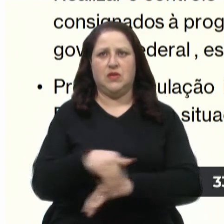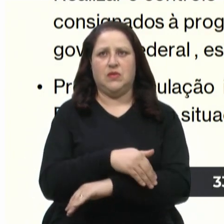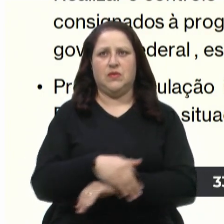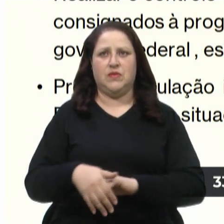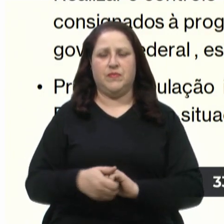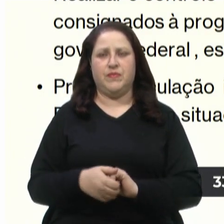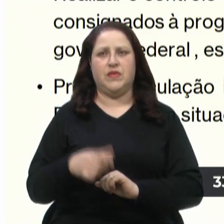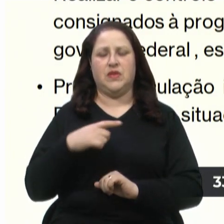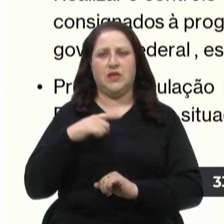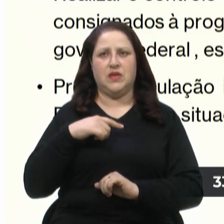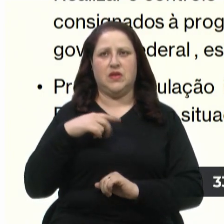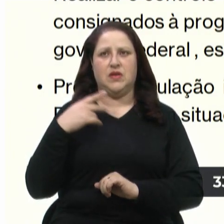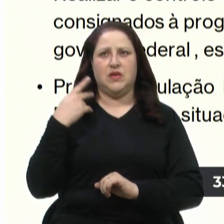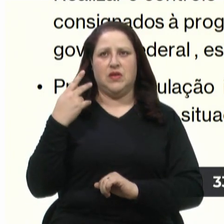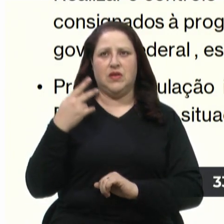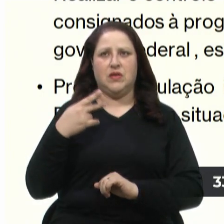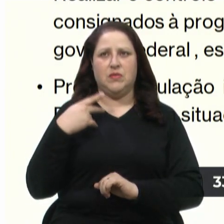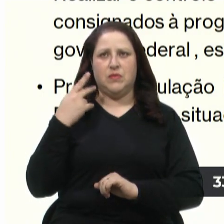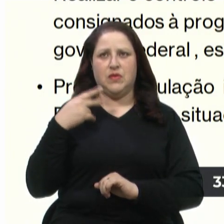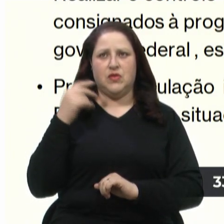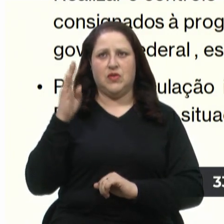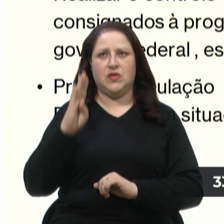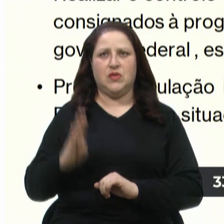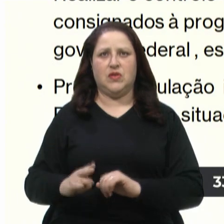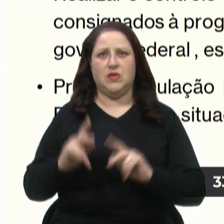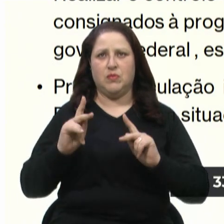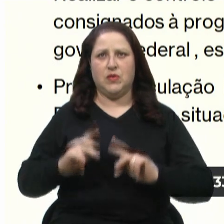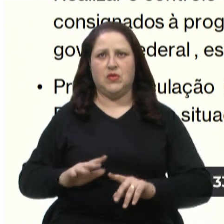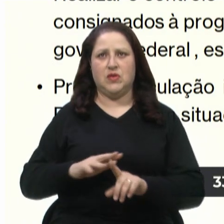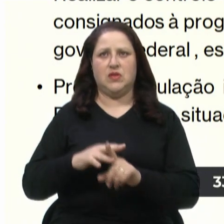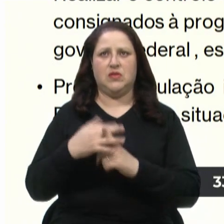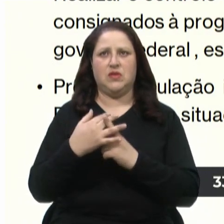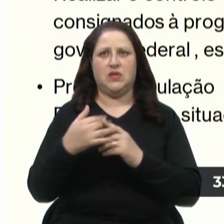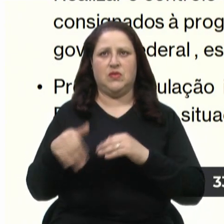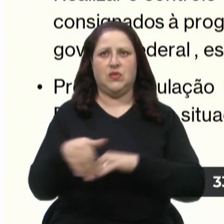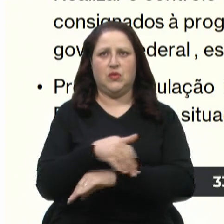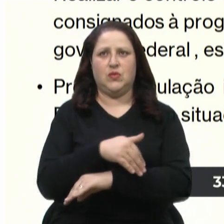Política Nacional da Pessoa em Situação de Rua, que,